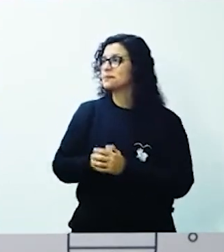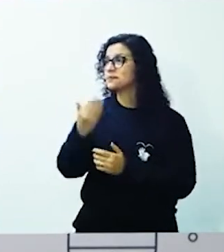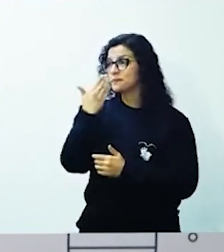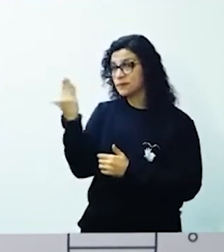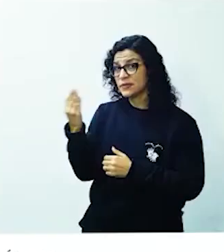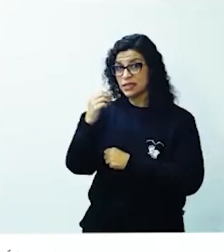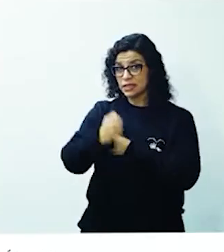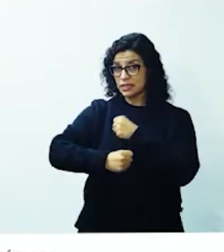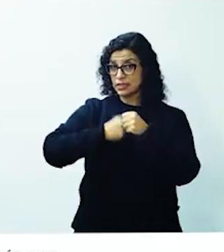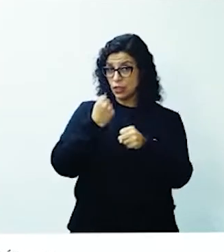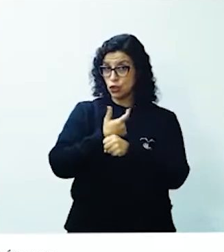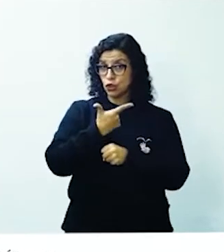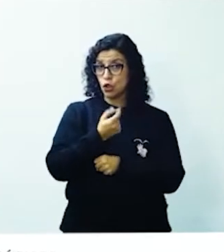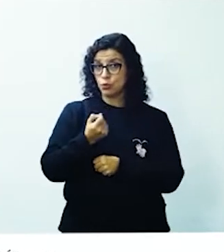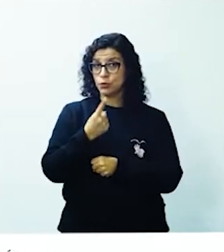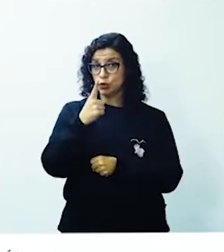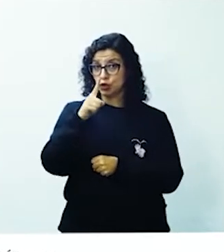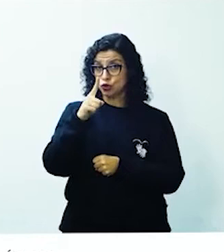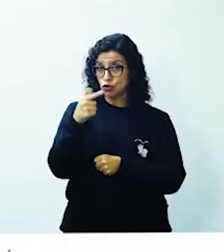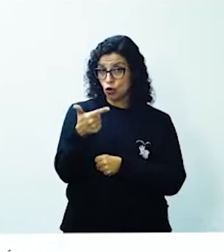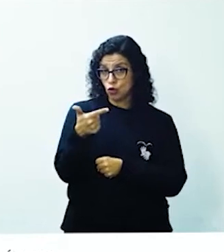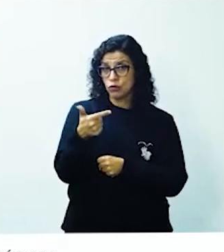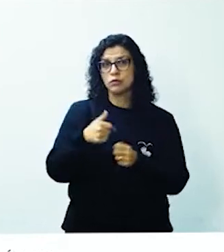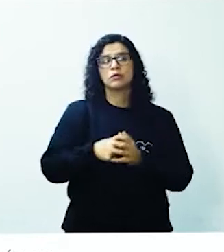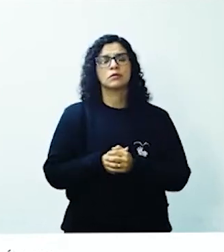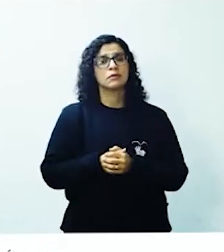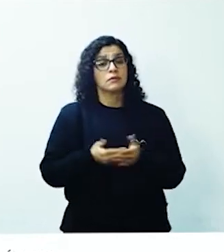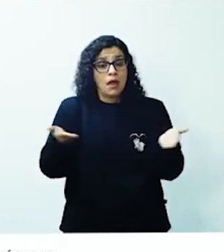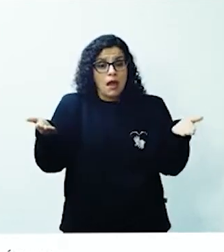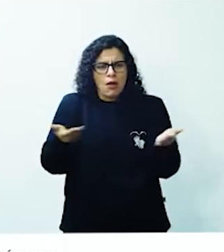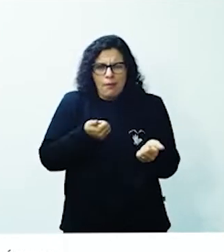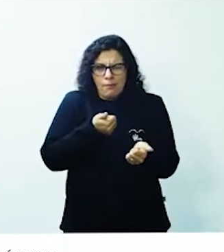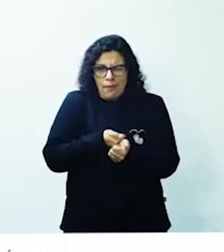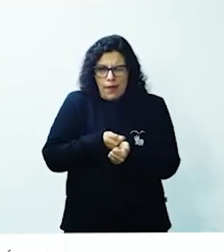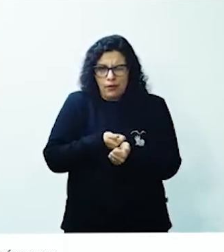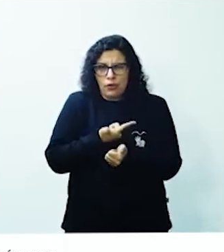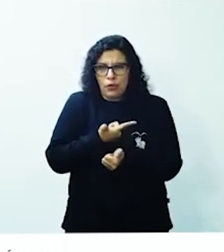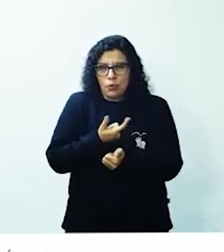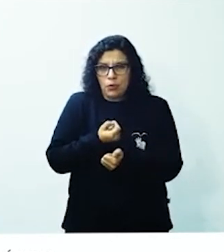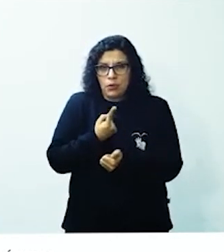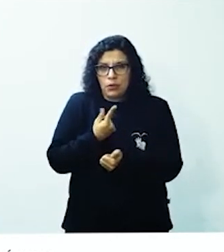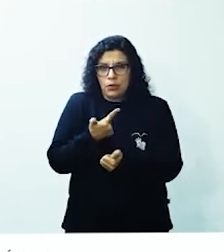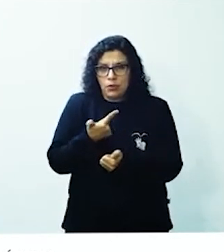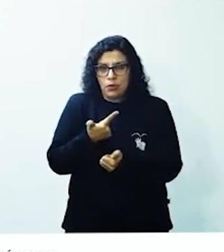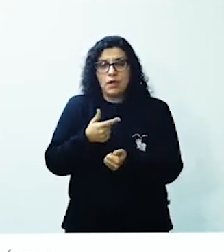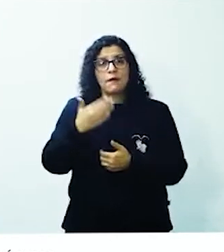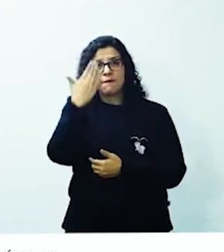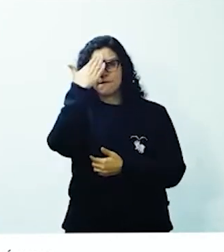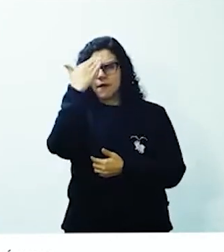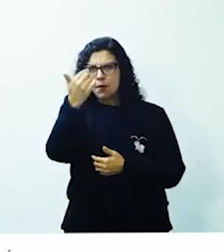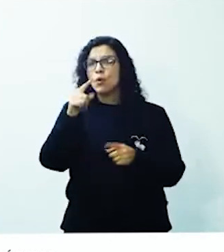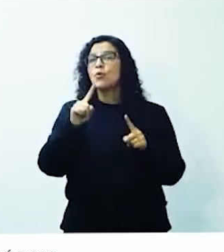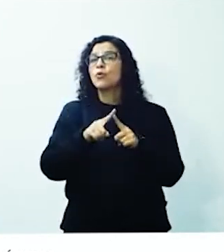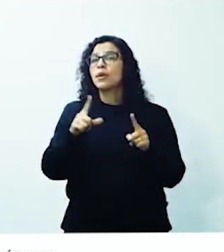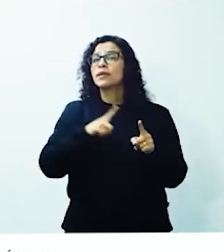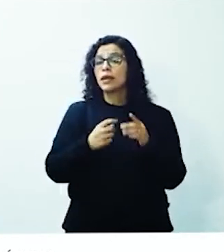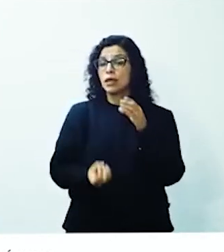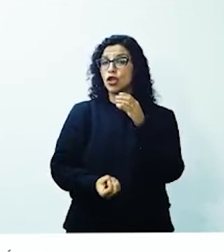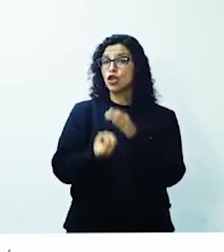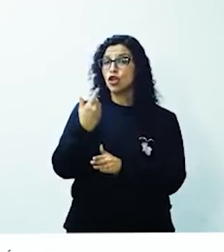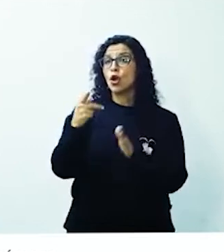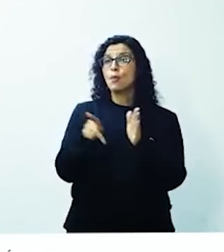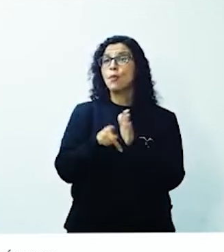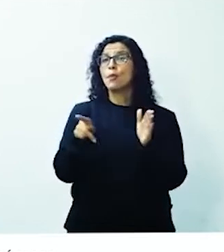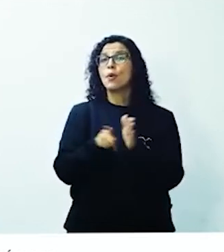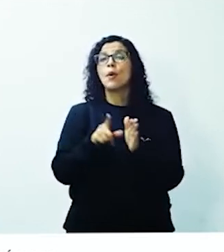Em 2012, olha como isso é recente, certo? Em 2012, ficou famoso após a criação de